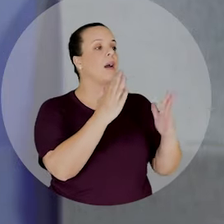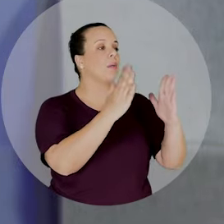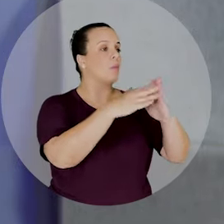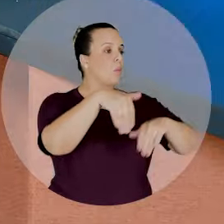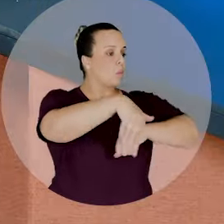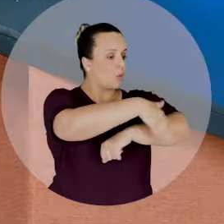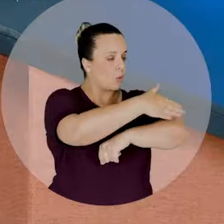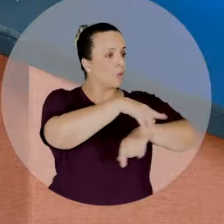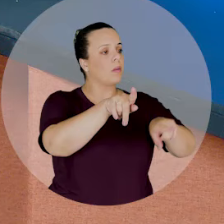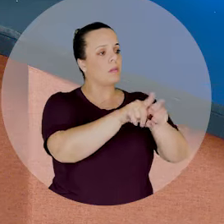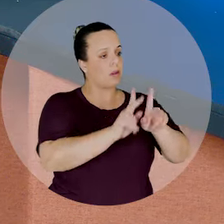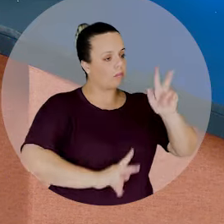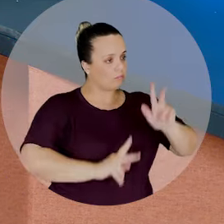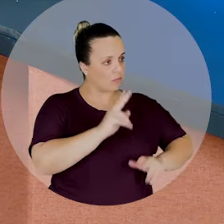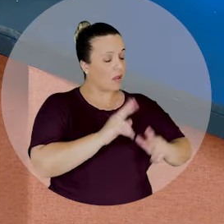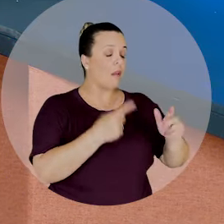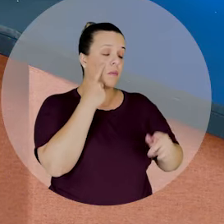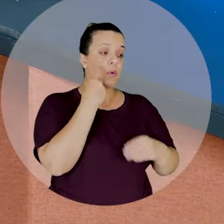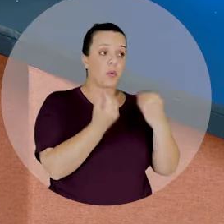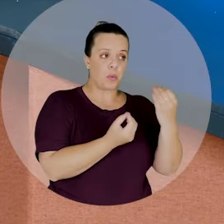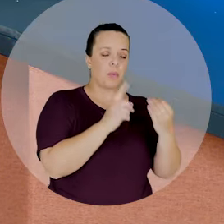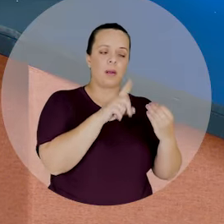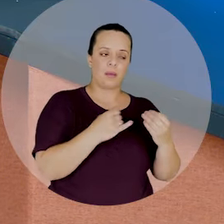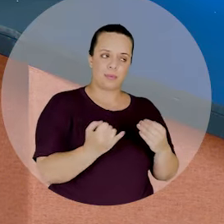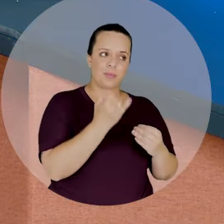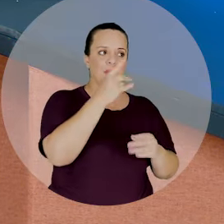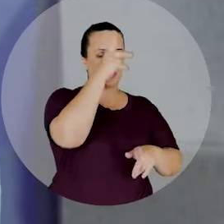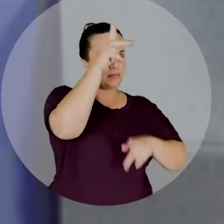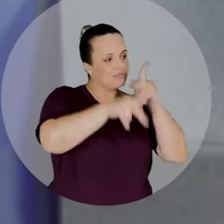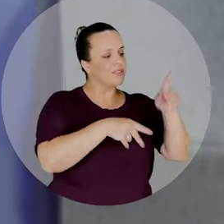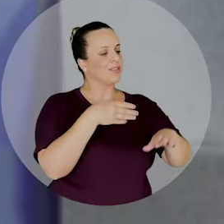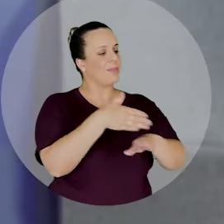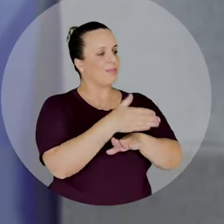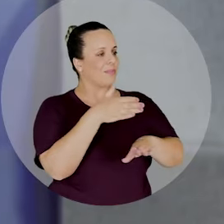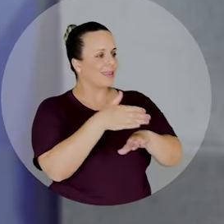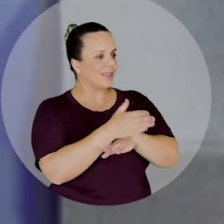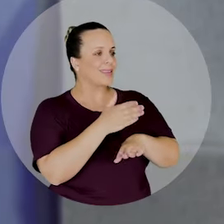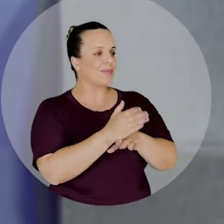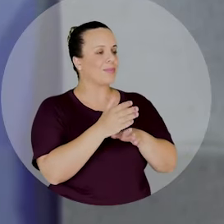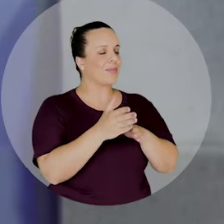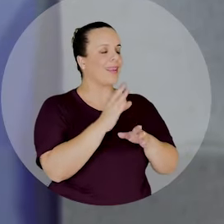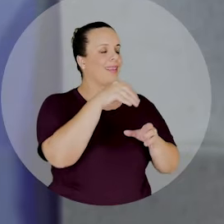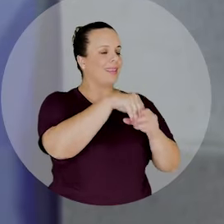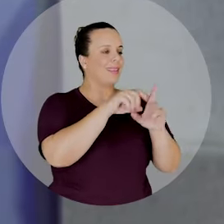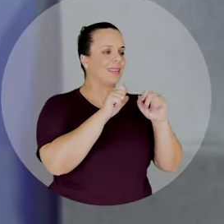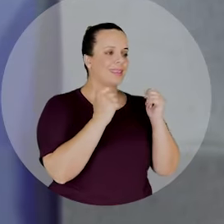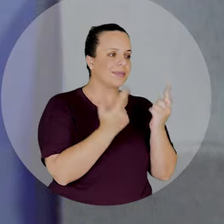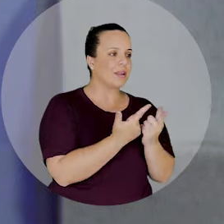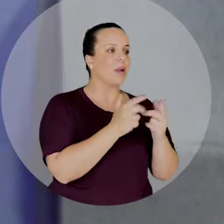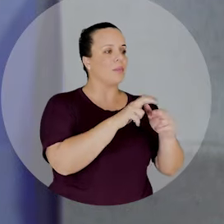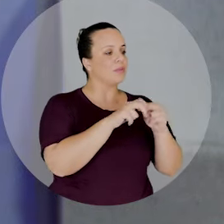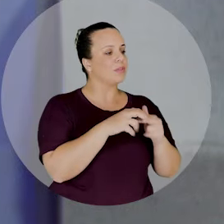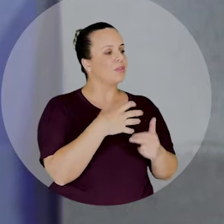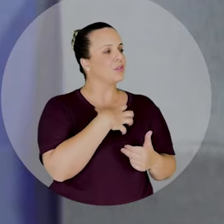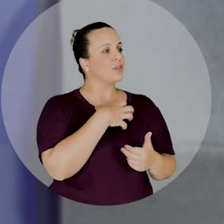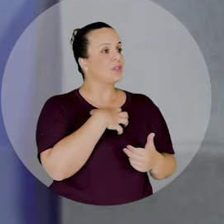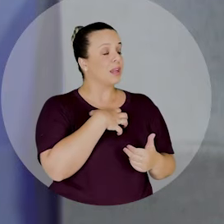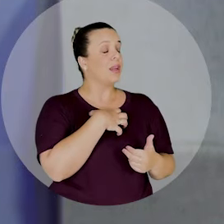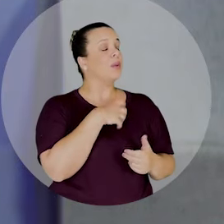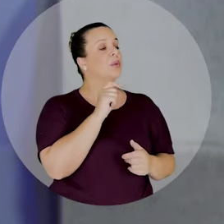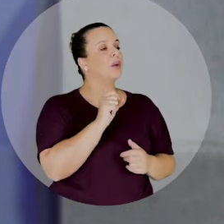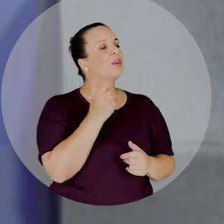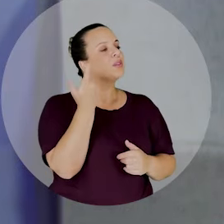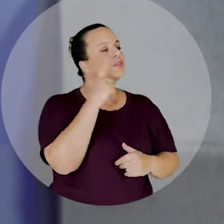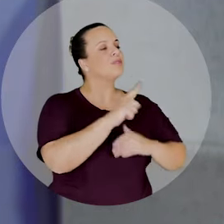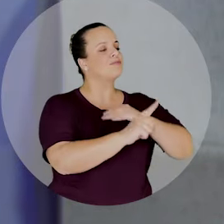de rua. Então veja a importância da participação popular nesse instrumento dentro do processo legislativo, né? Uma forma da